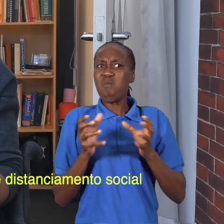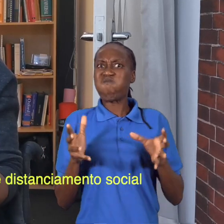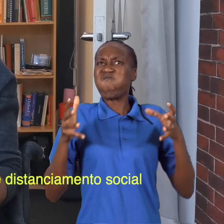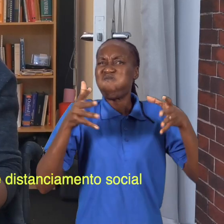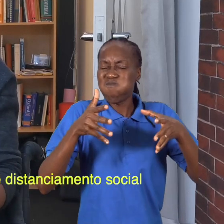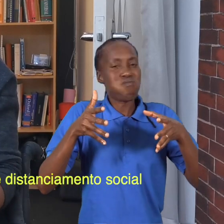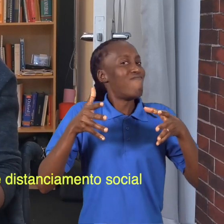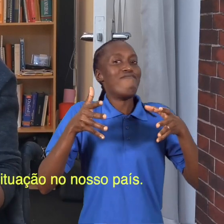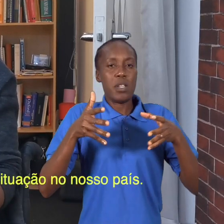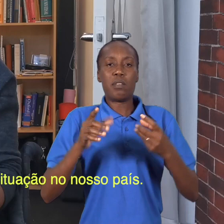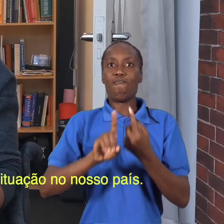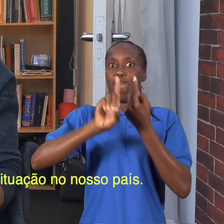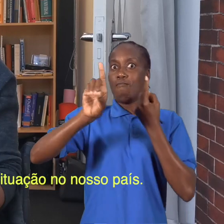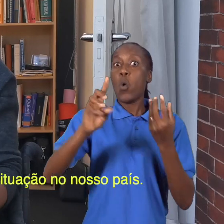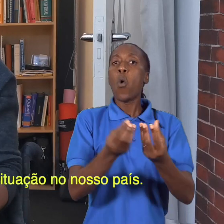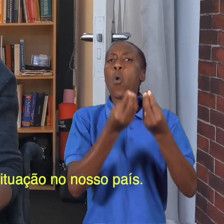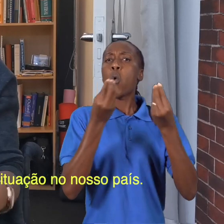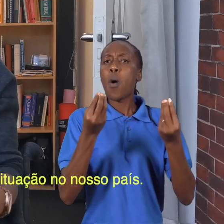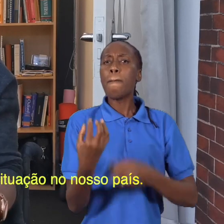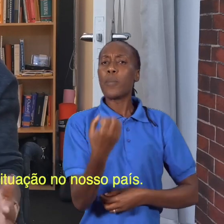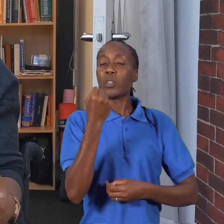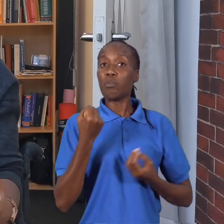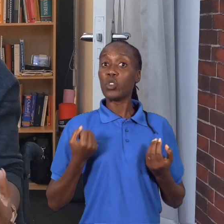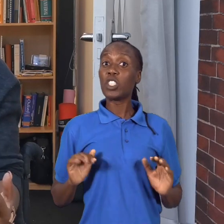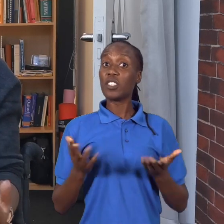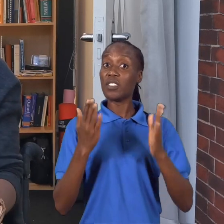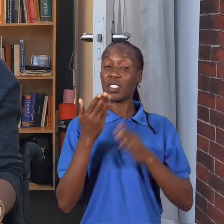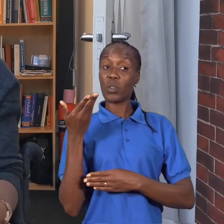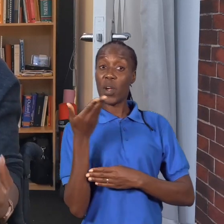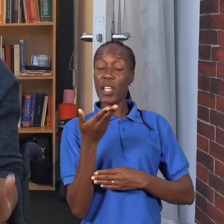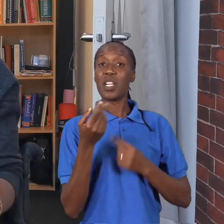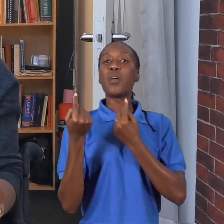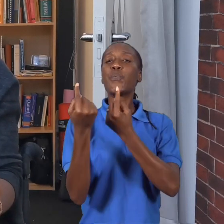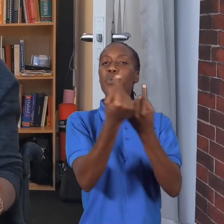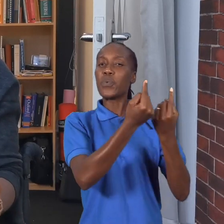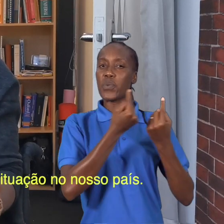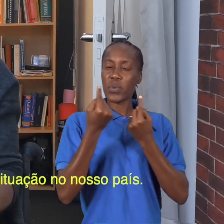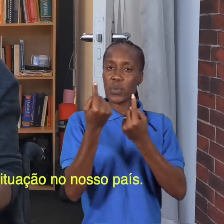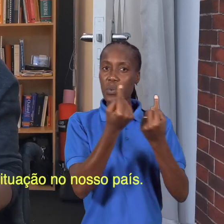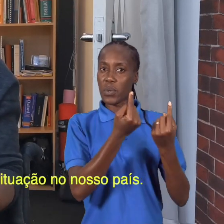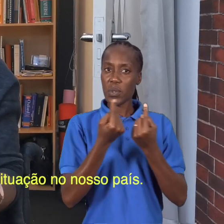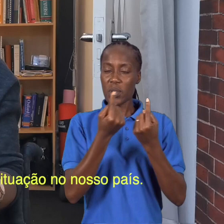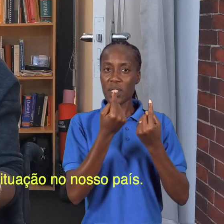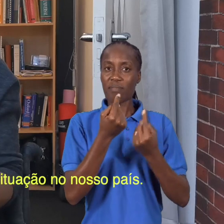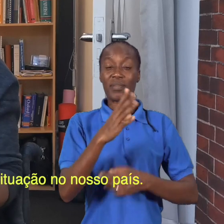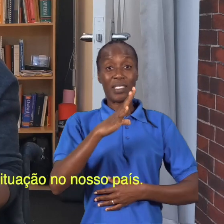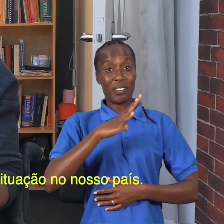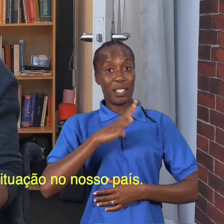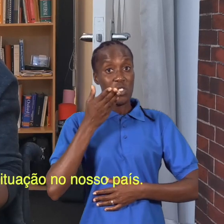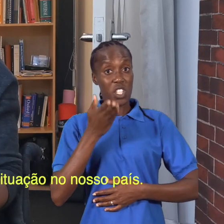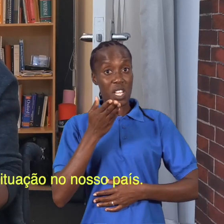social, e como é que nós devemos viver com esta nova situação